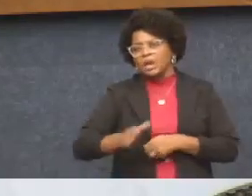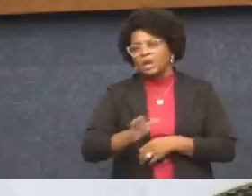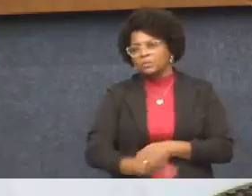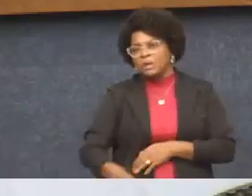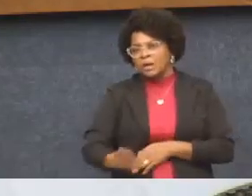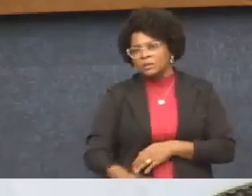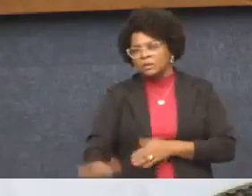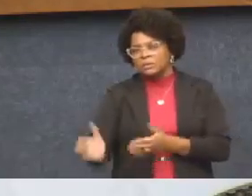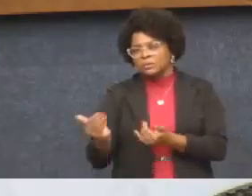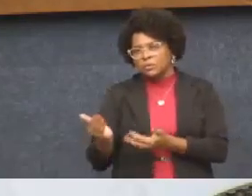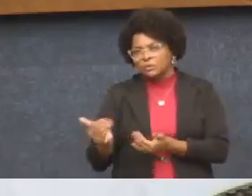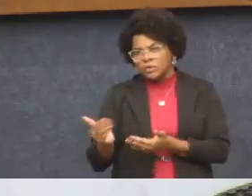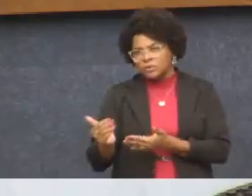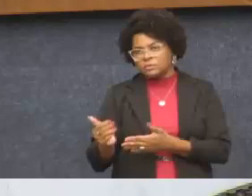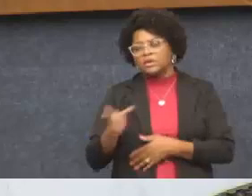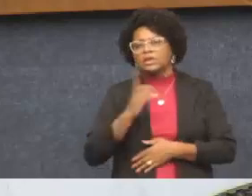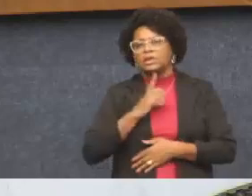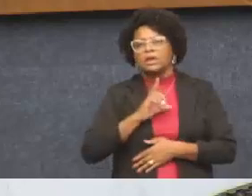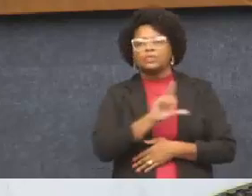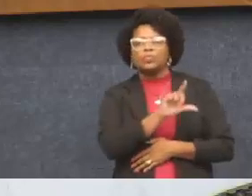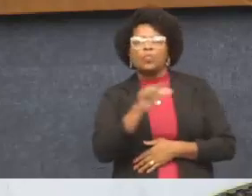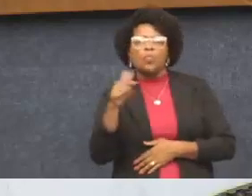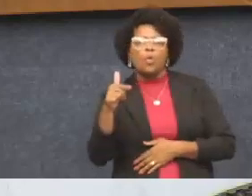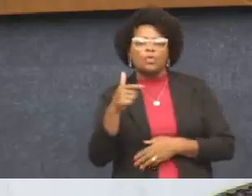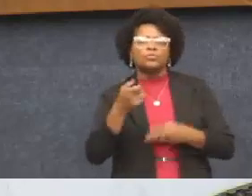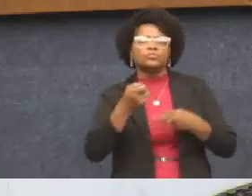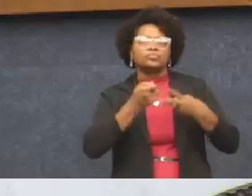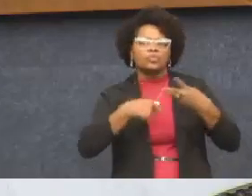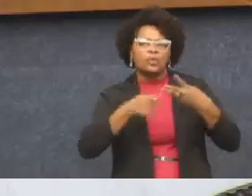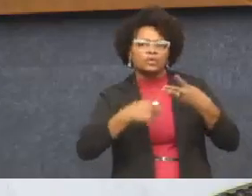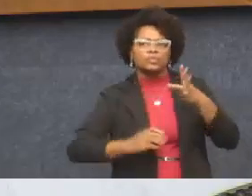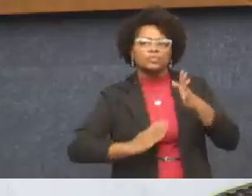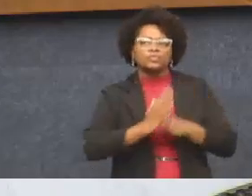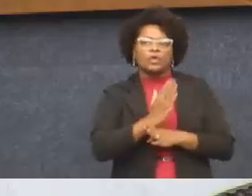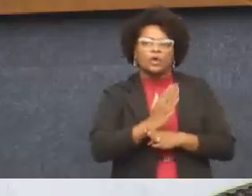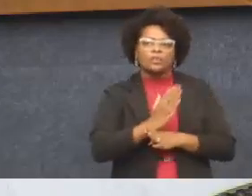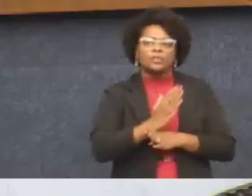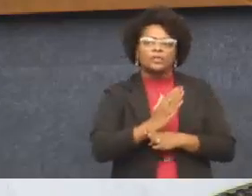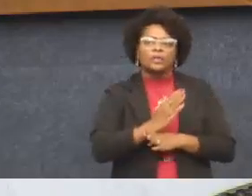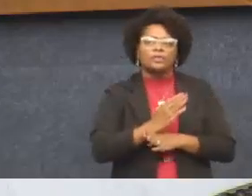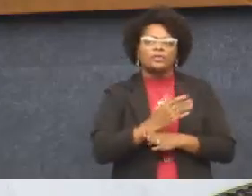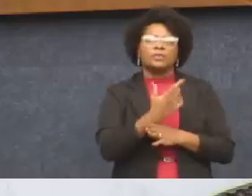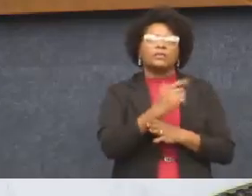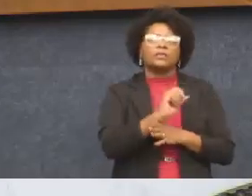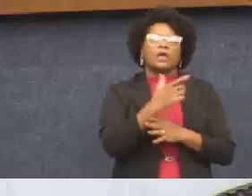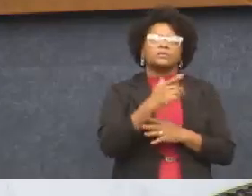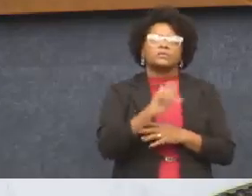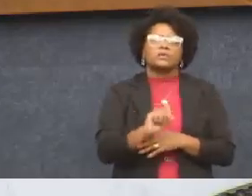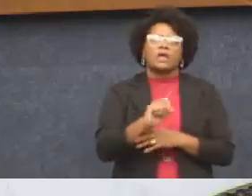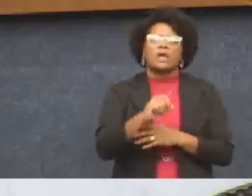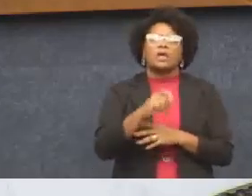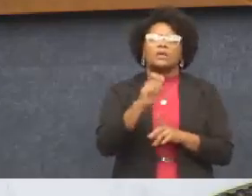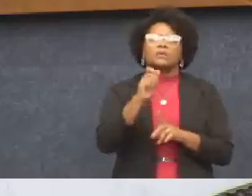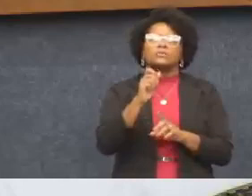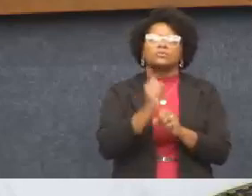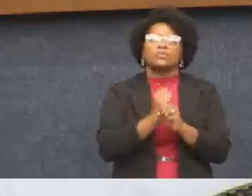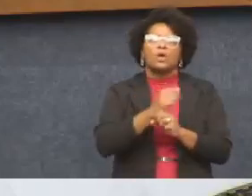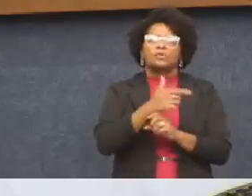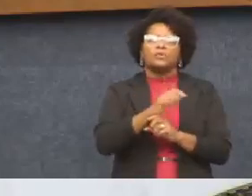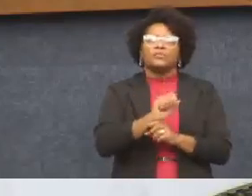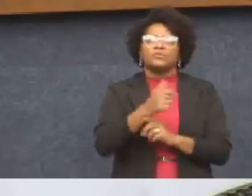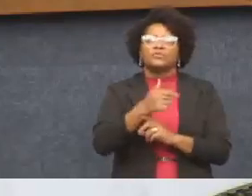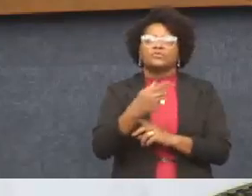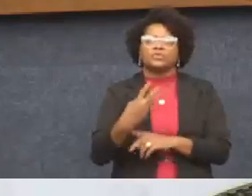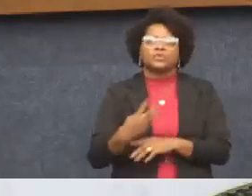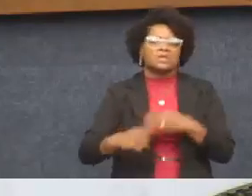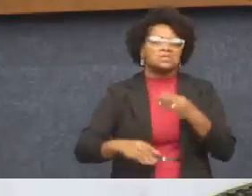outras providências. Autoria, executivo. Mensagem número 36, de 10/10/2023. Emendas não há.